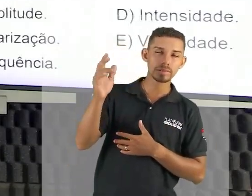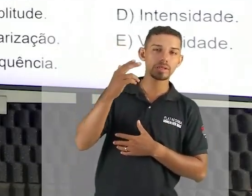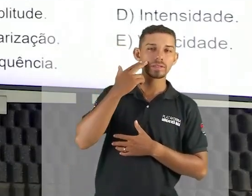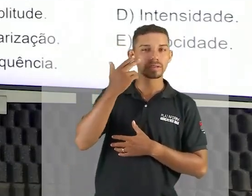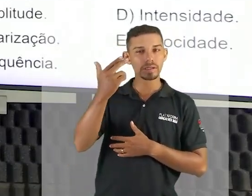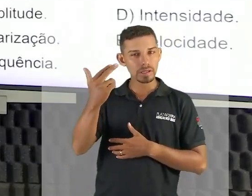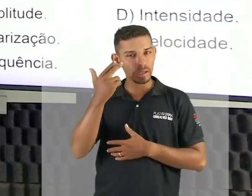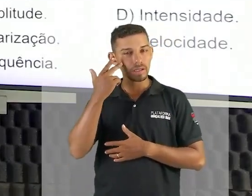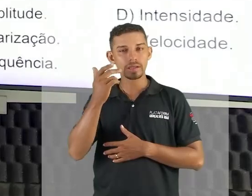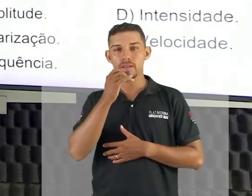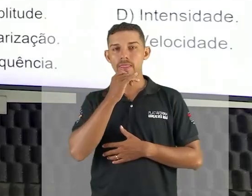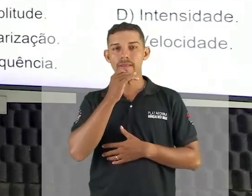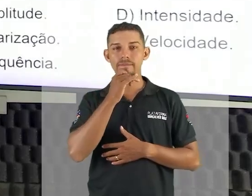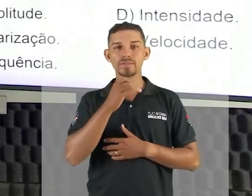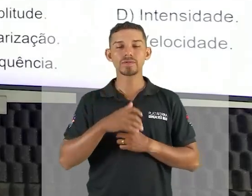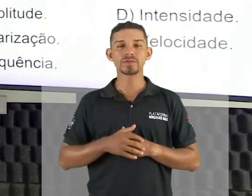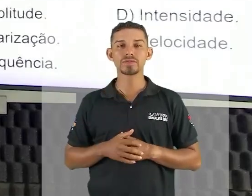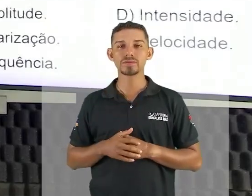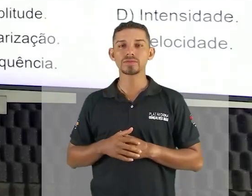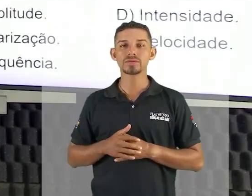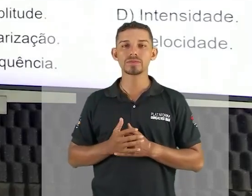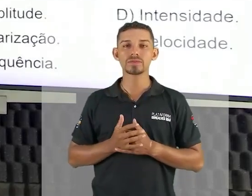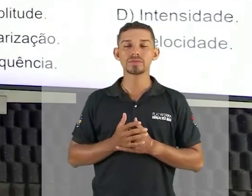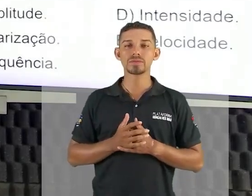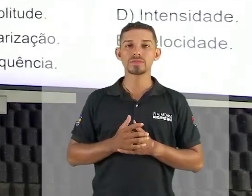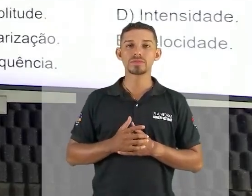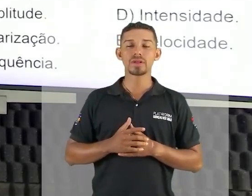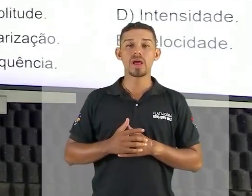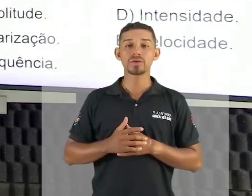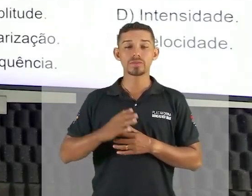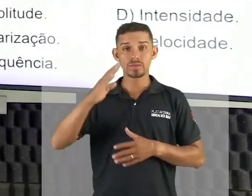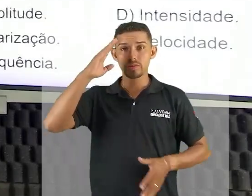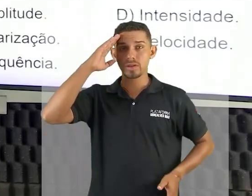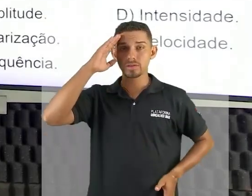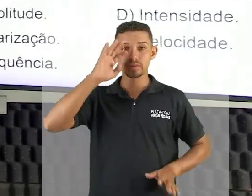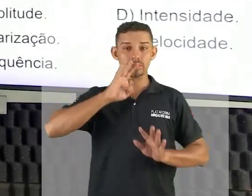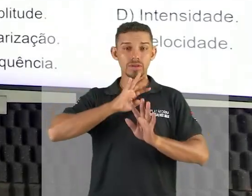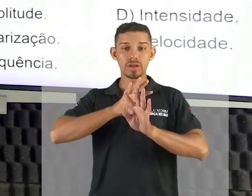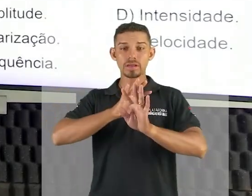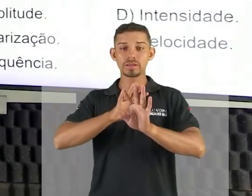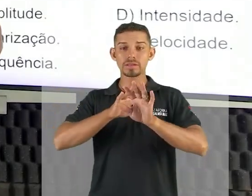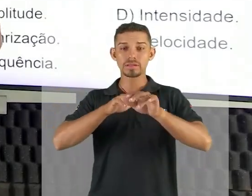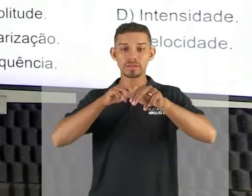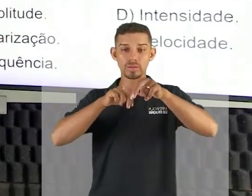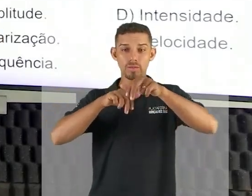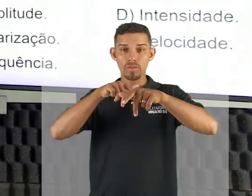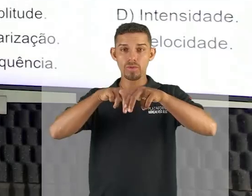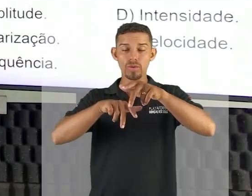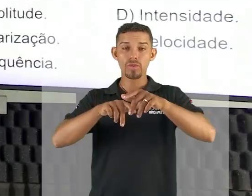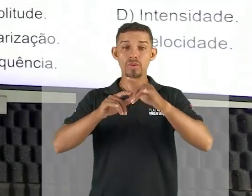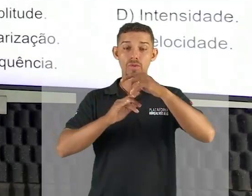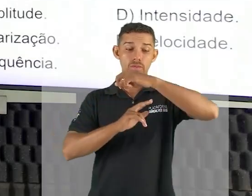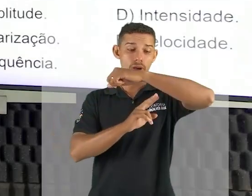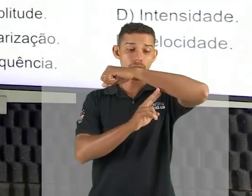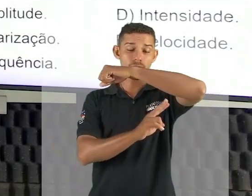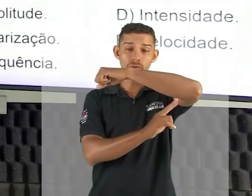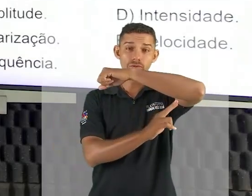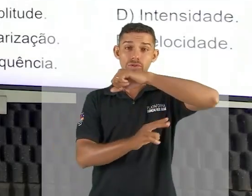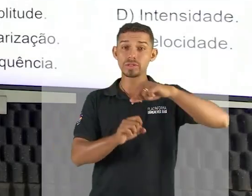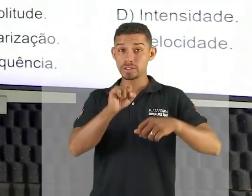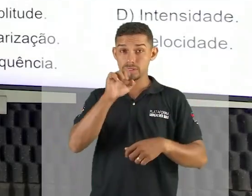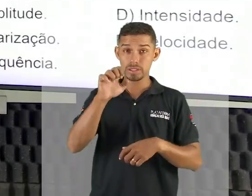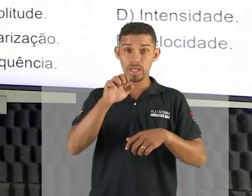dizem que um batalhão não pode passar marchando por uma ponte pois